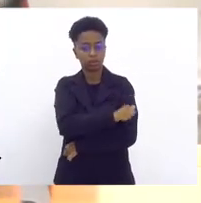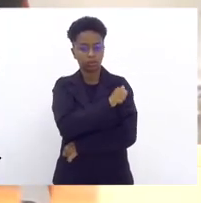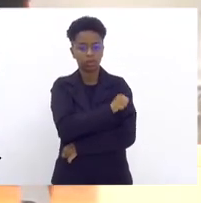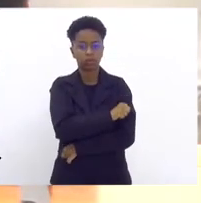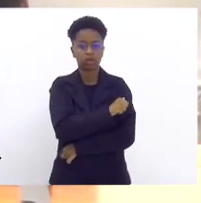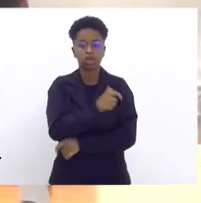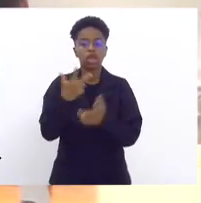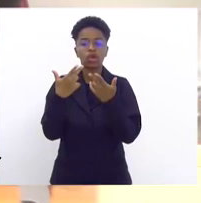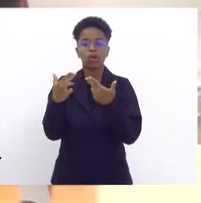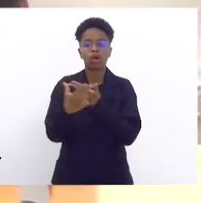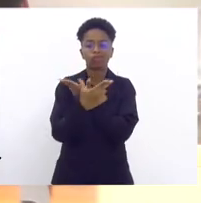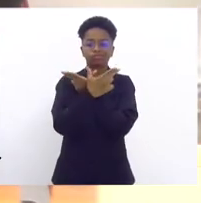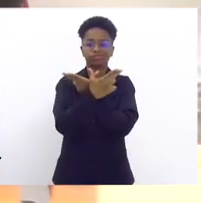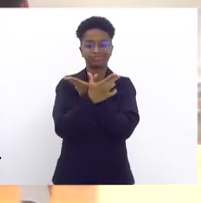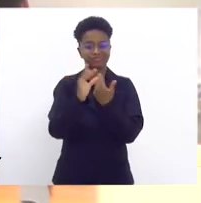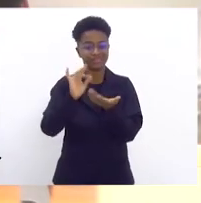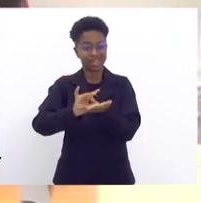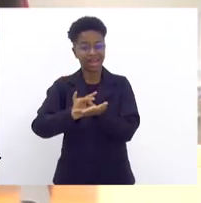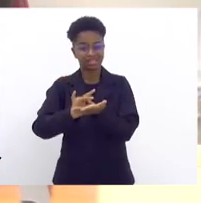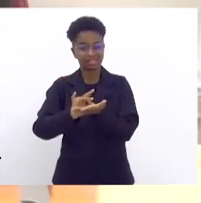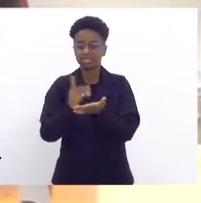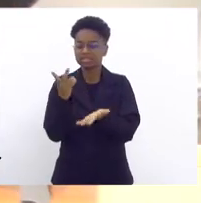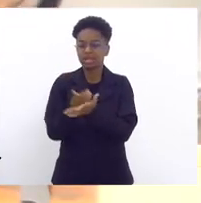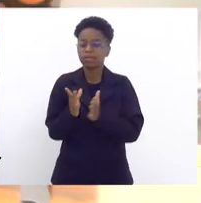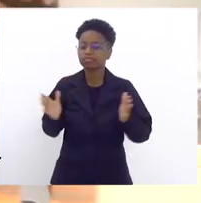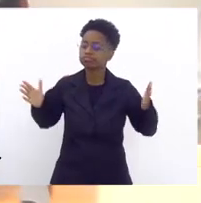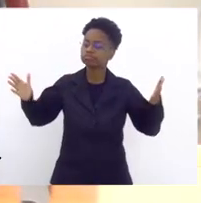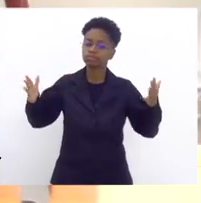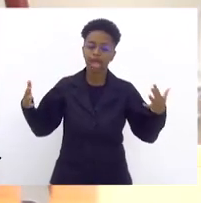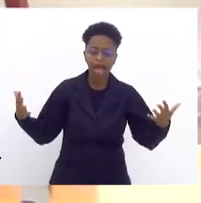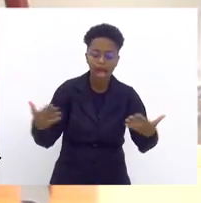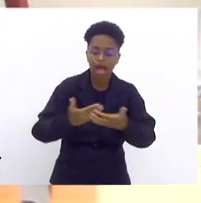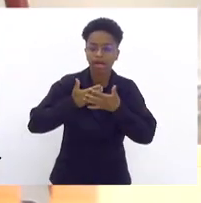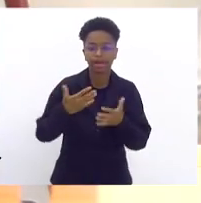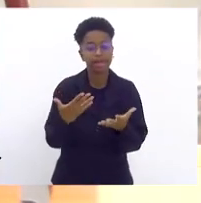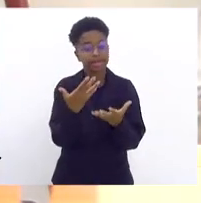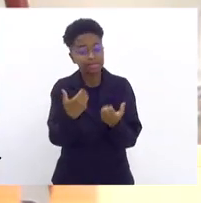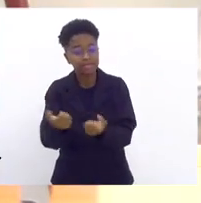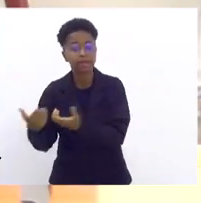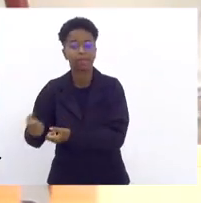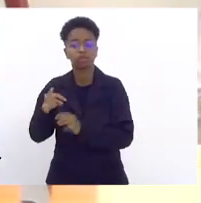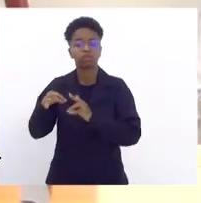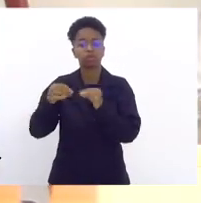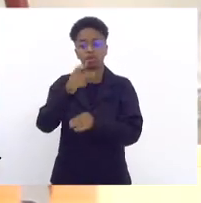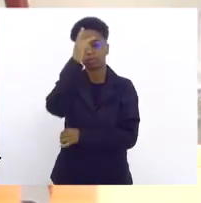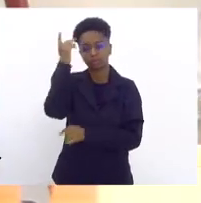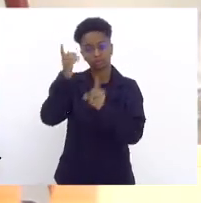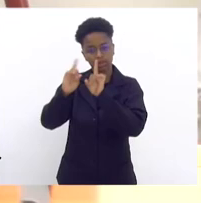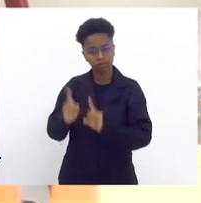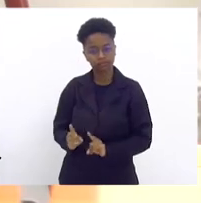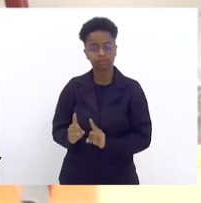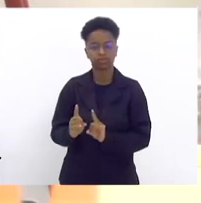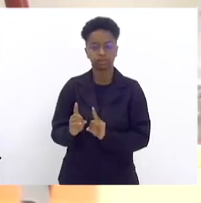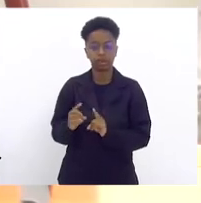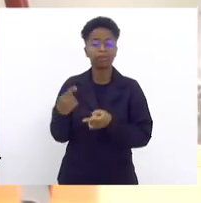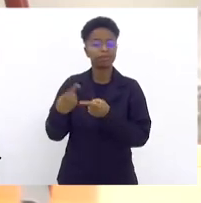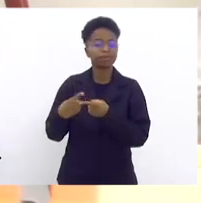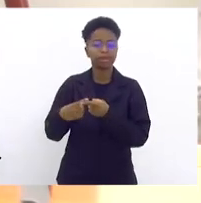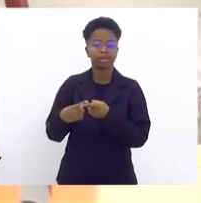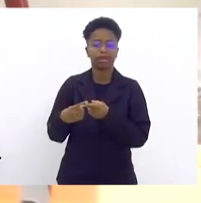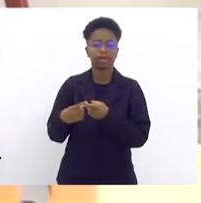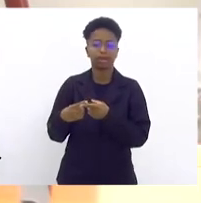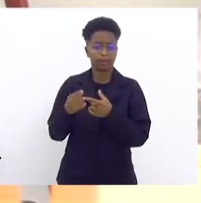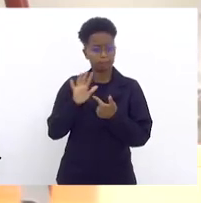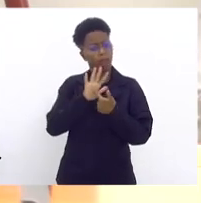como Cristo Redentor de fato esteja de braços abertos para receber todas as pessoas com deficiência que são cada vez mais